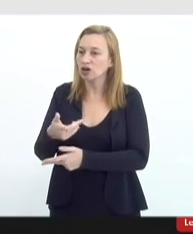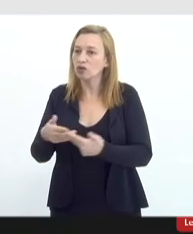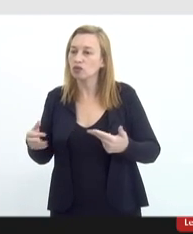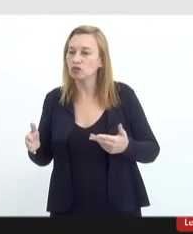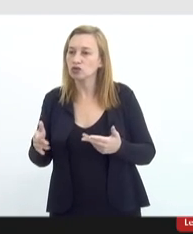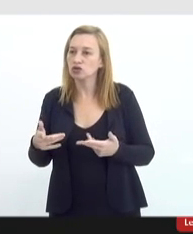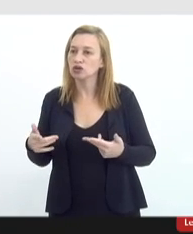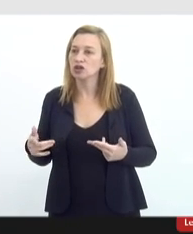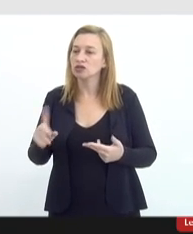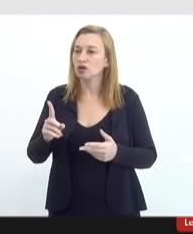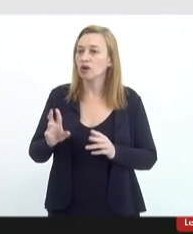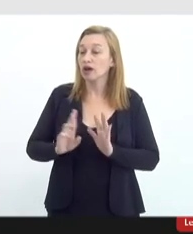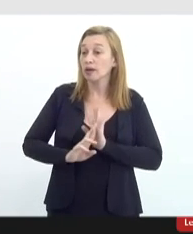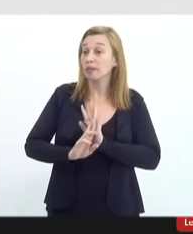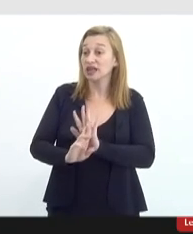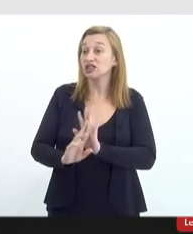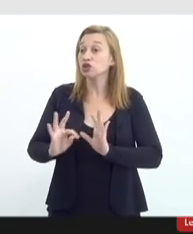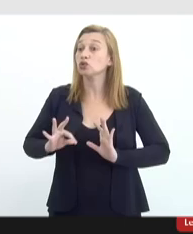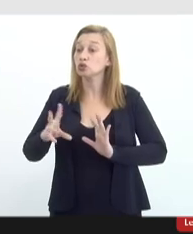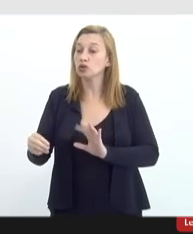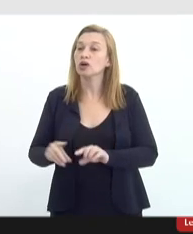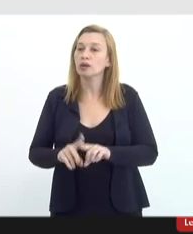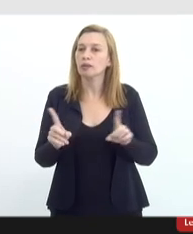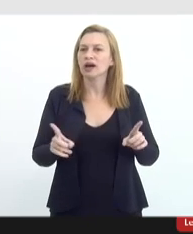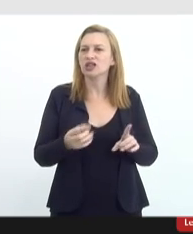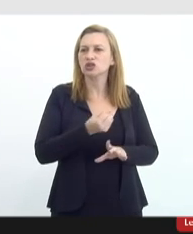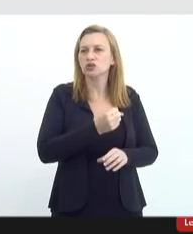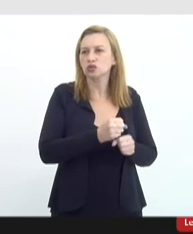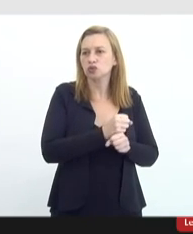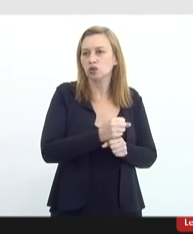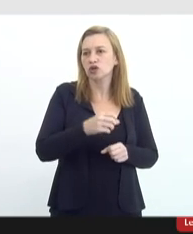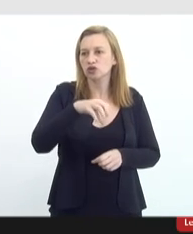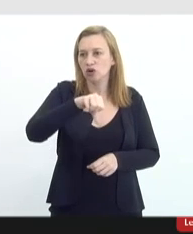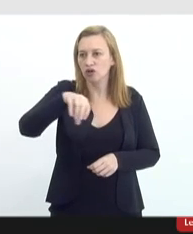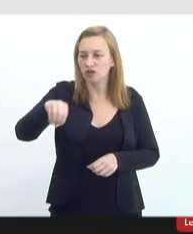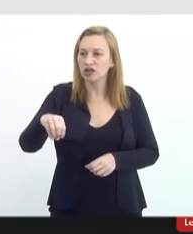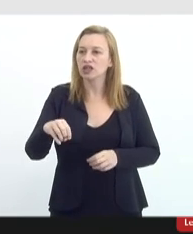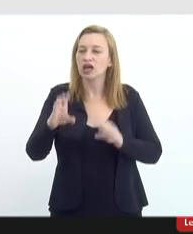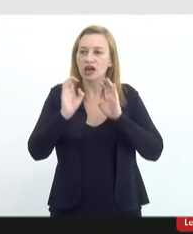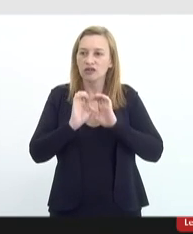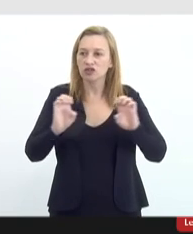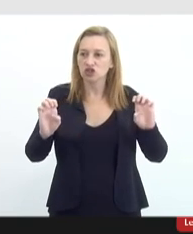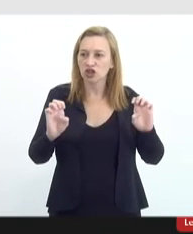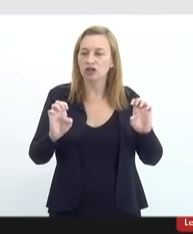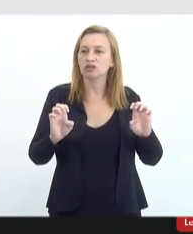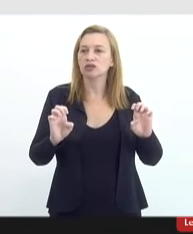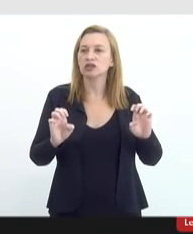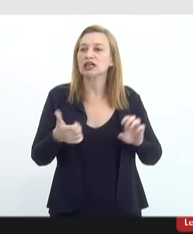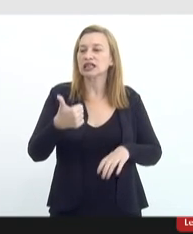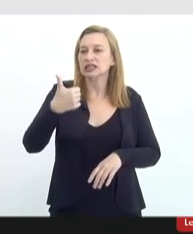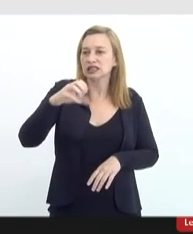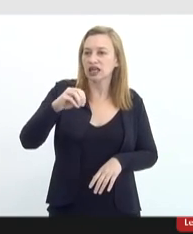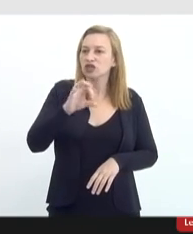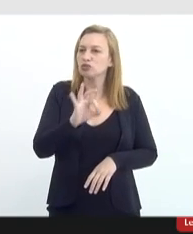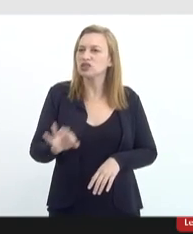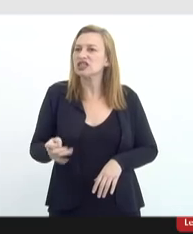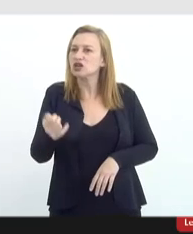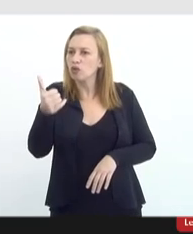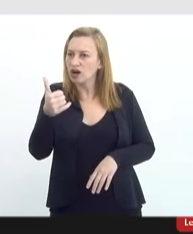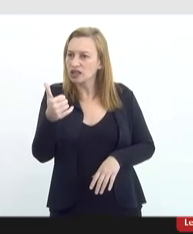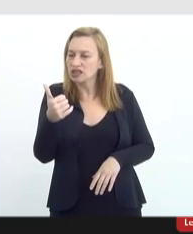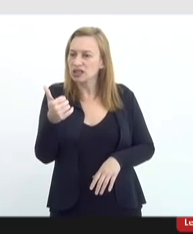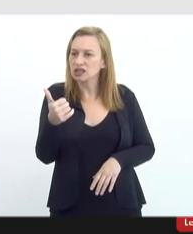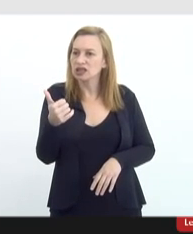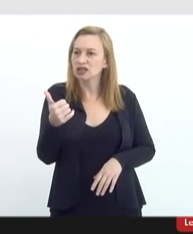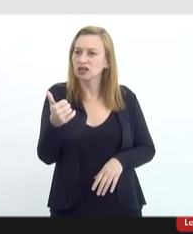representam tudo. Então, embora aí na década de 90, evangélicos sejam 10%, quase 10% da